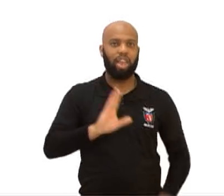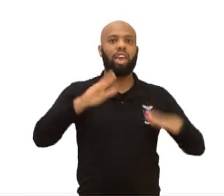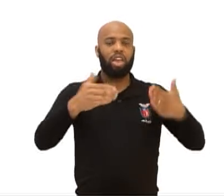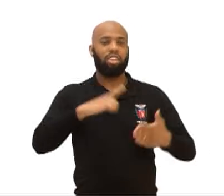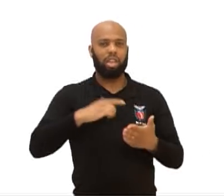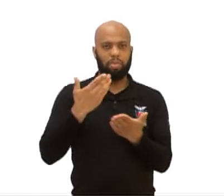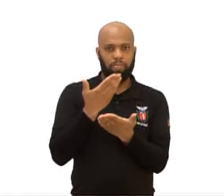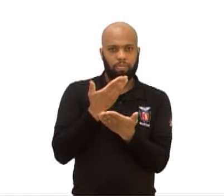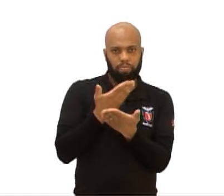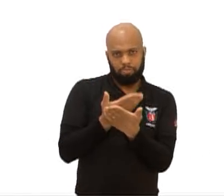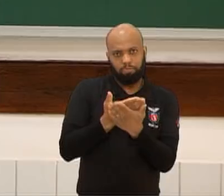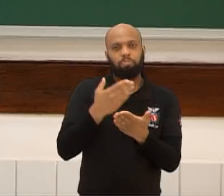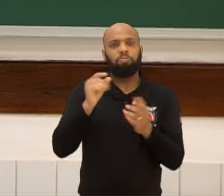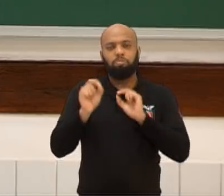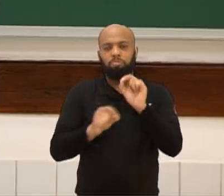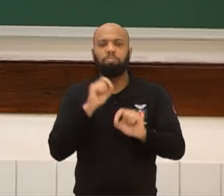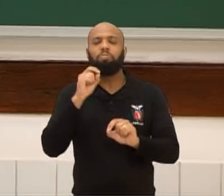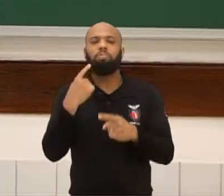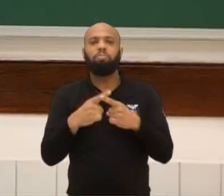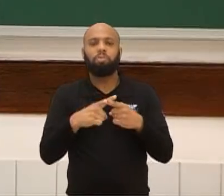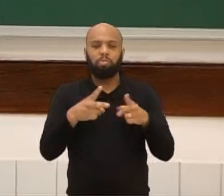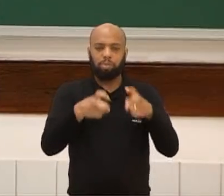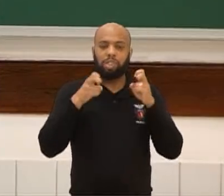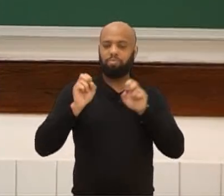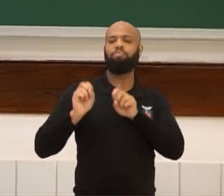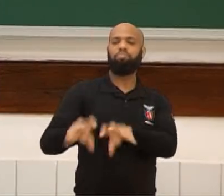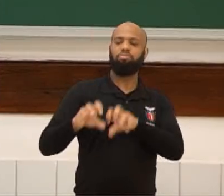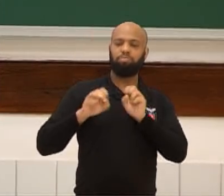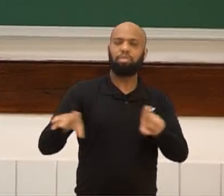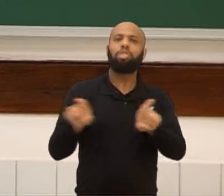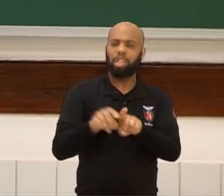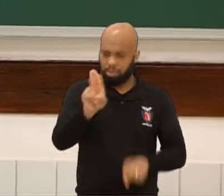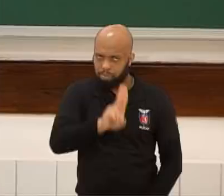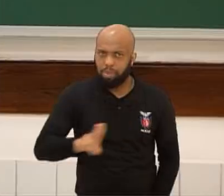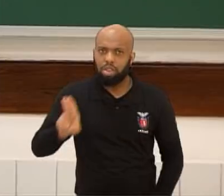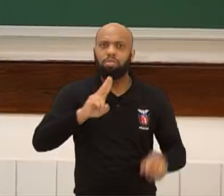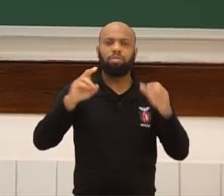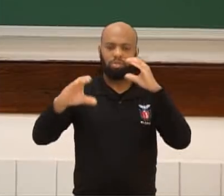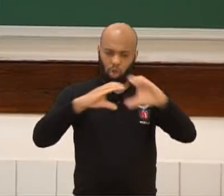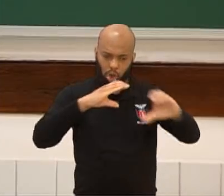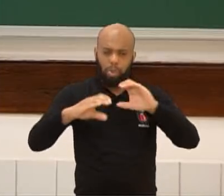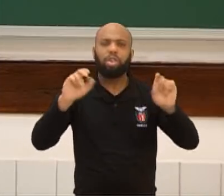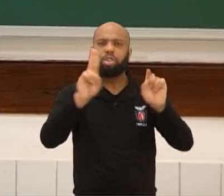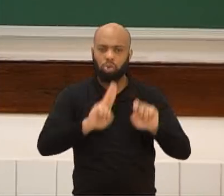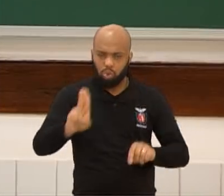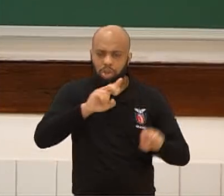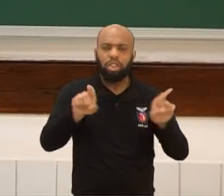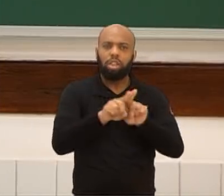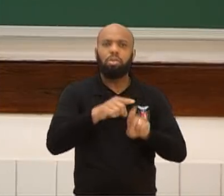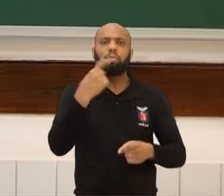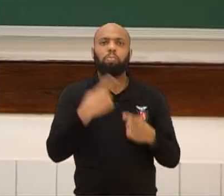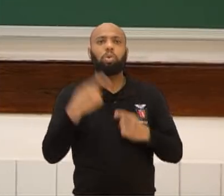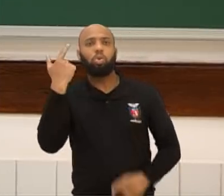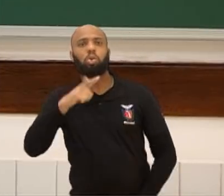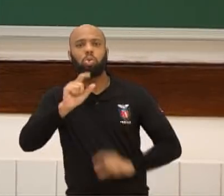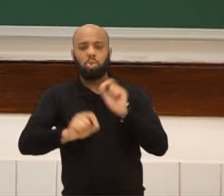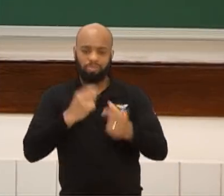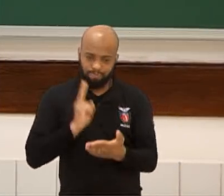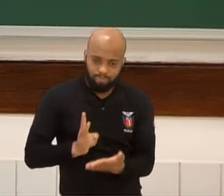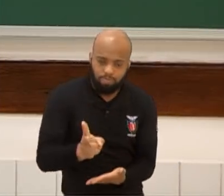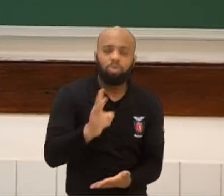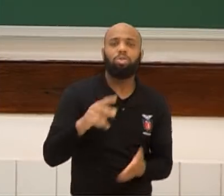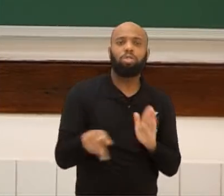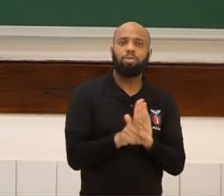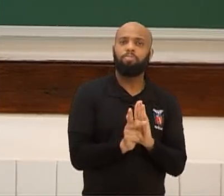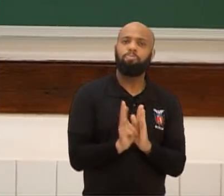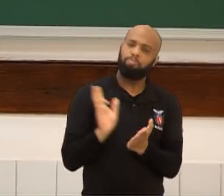desde esse momento, a gente já percebe que a educação também utiliza-se de meios de comunicação para manter-se